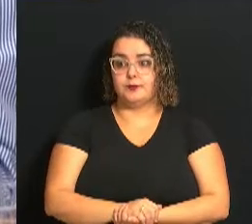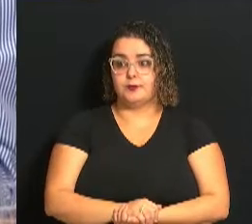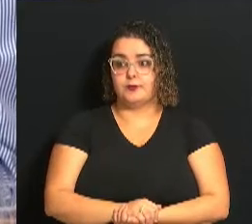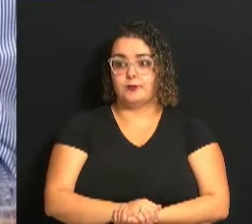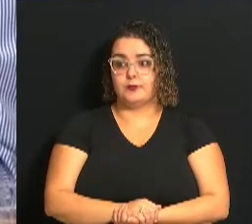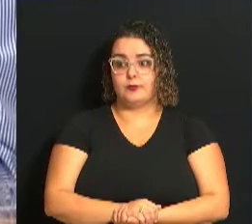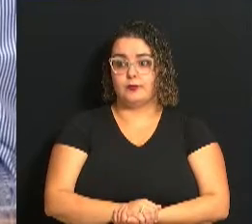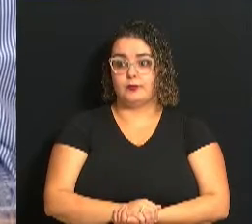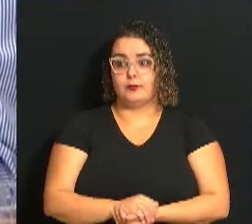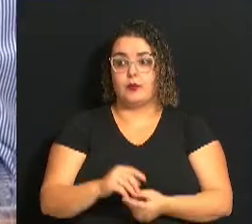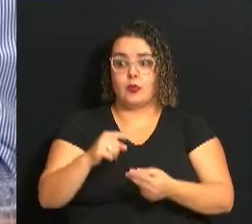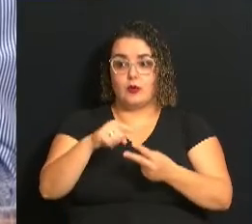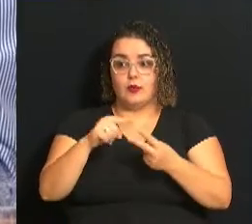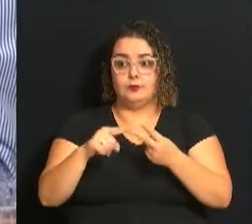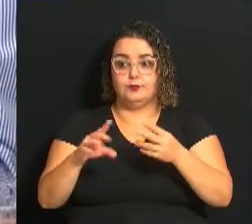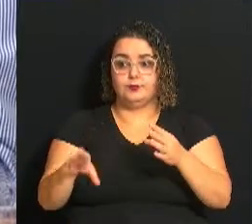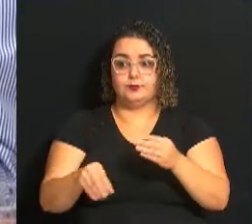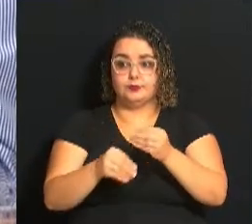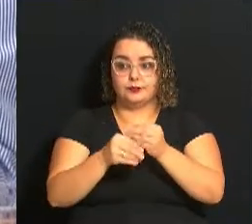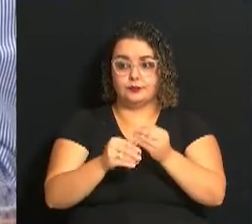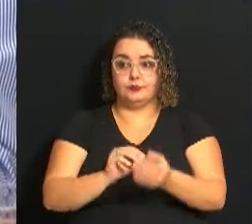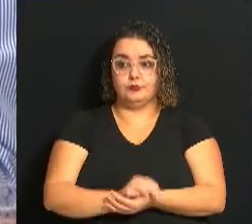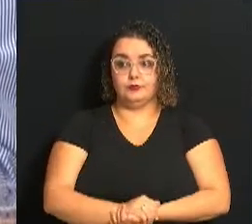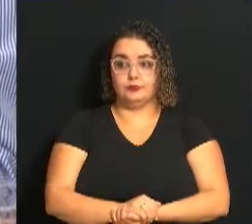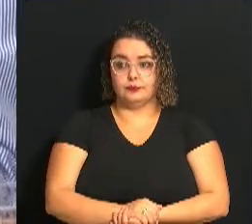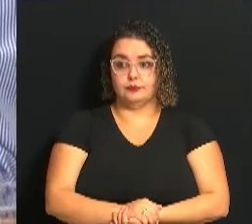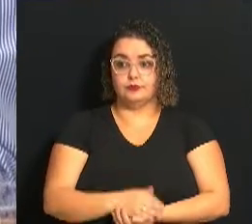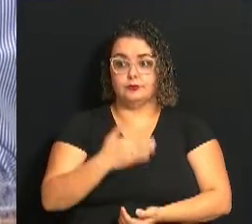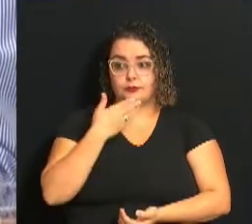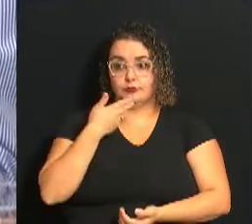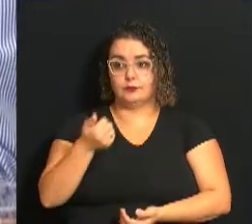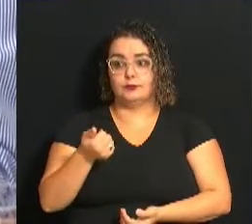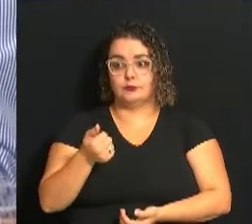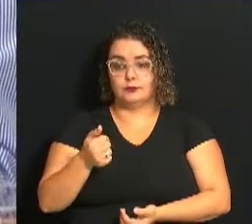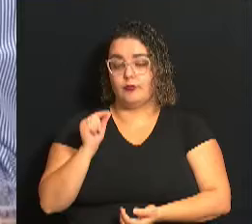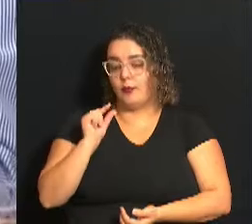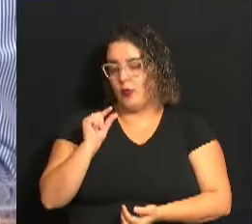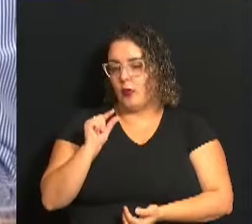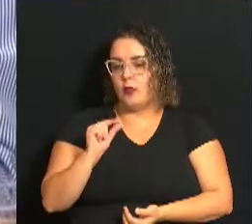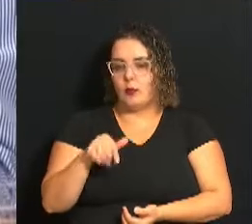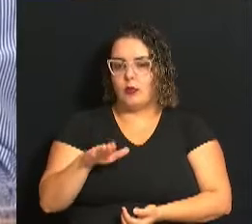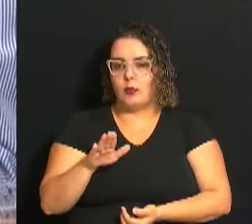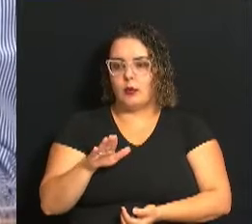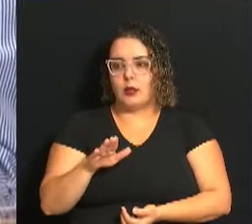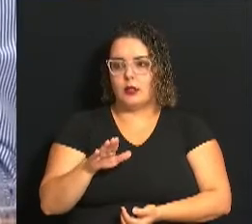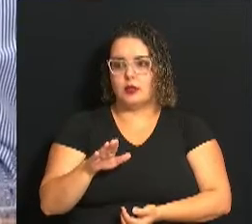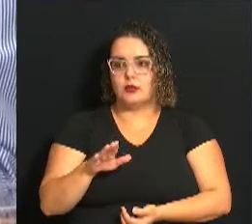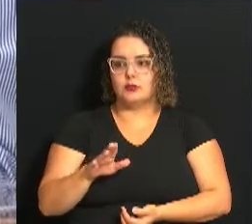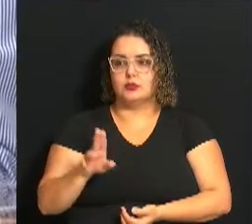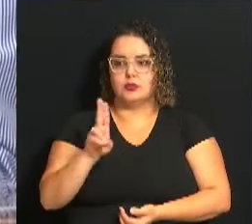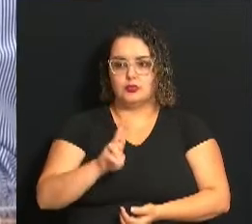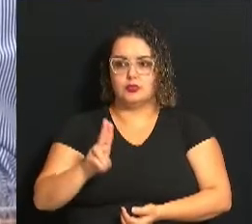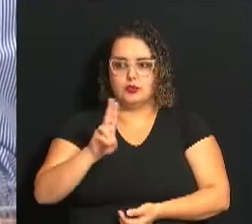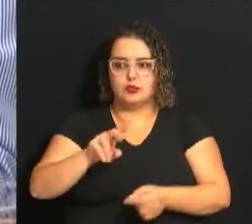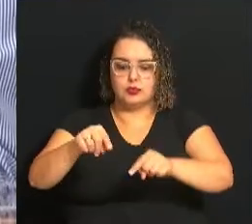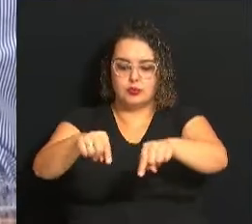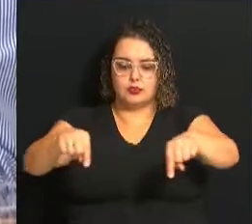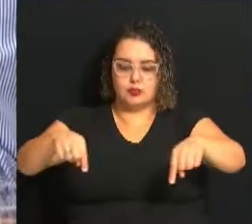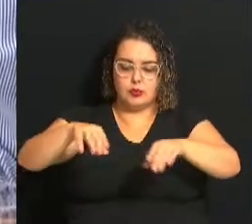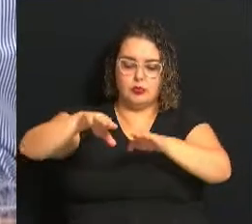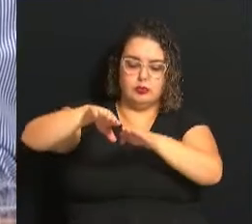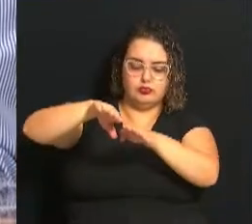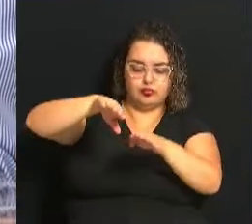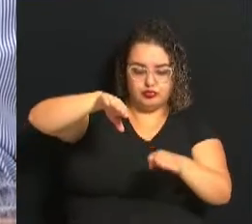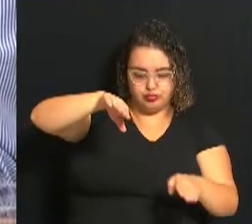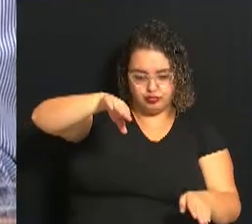mais 2 emendas para melhorar um pouco mais a questão da ocupação em relação a terrenos muito íngremes